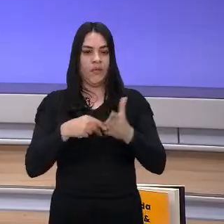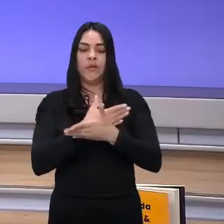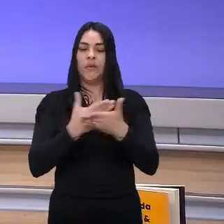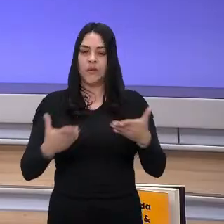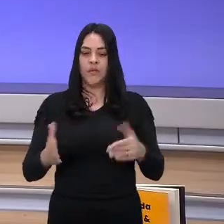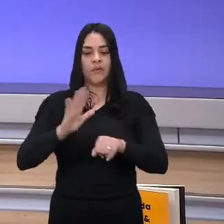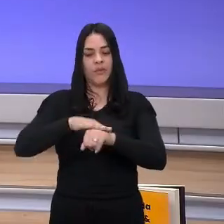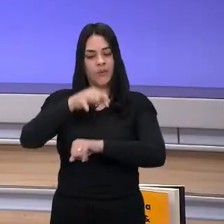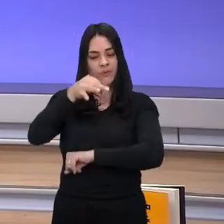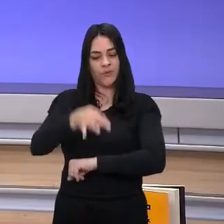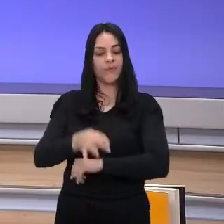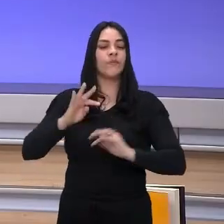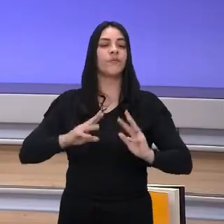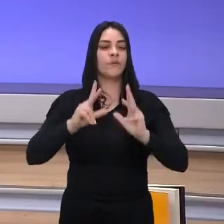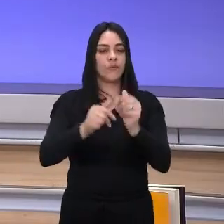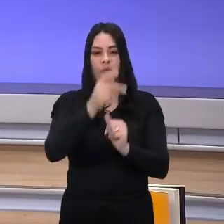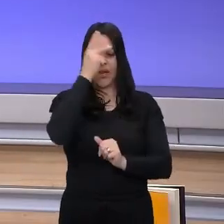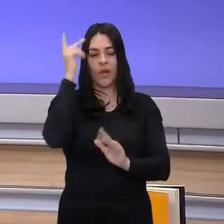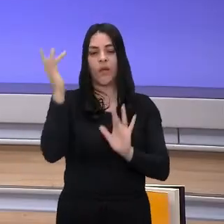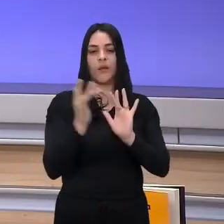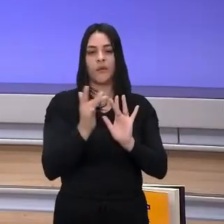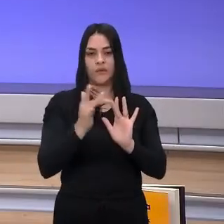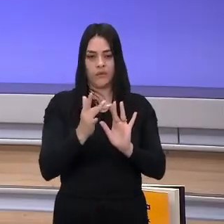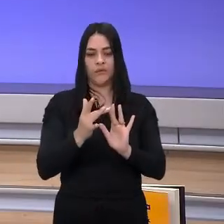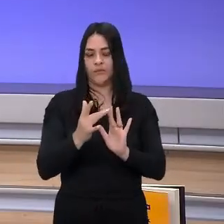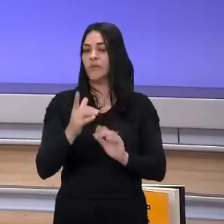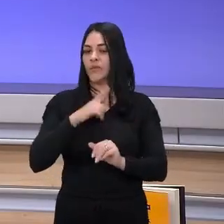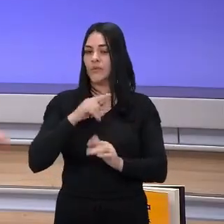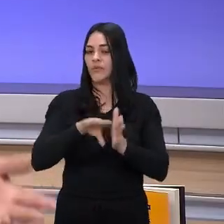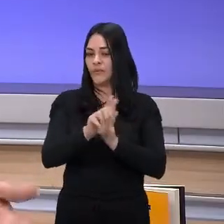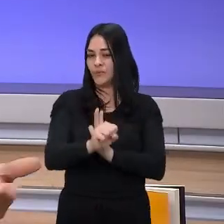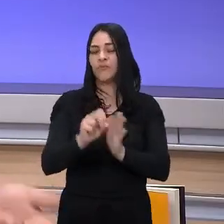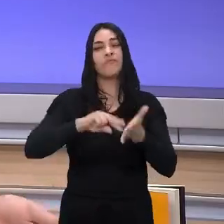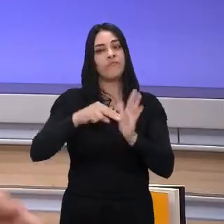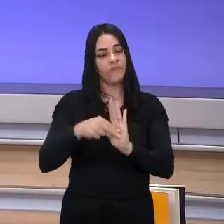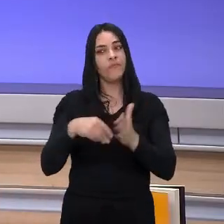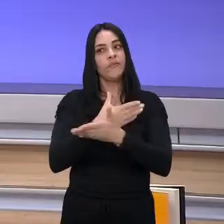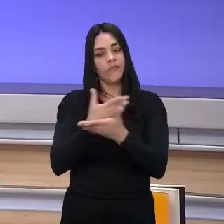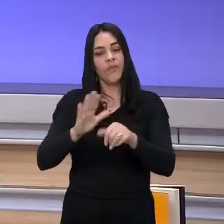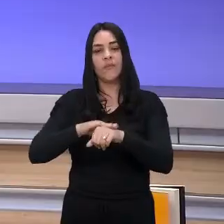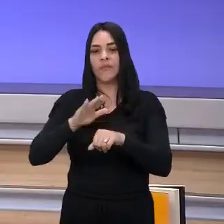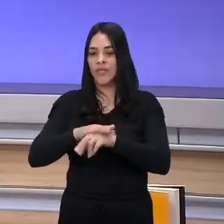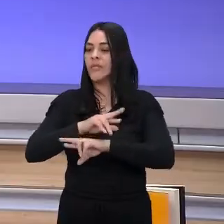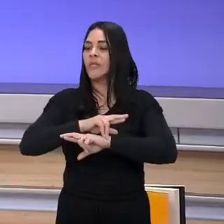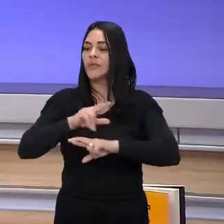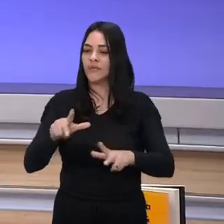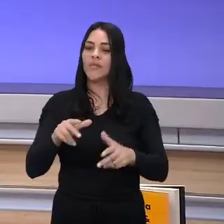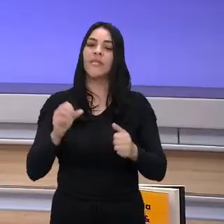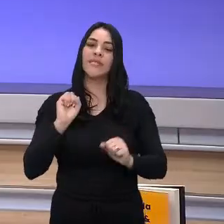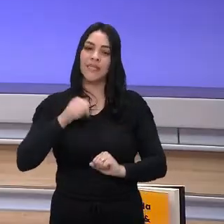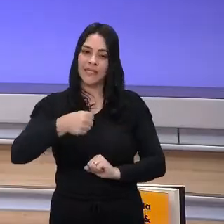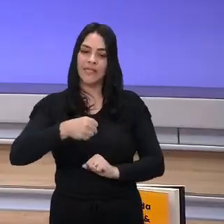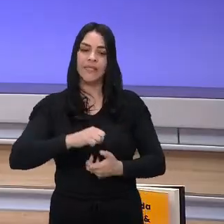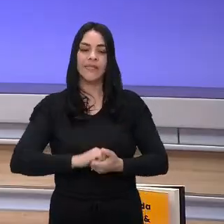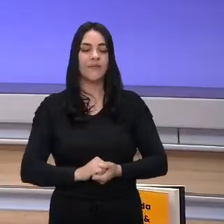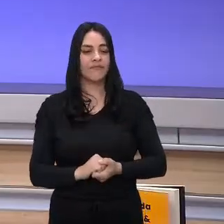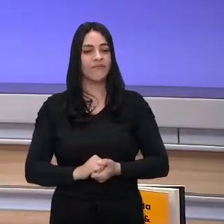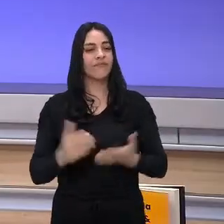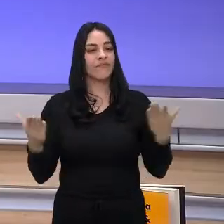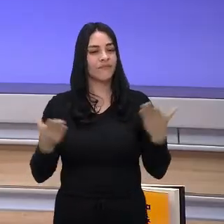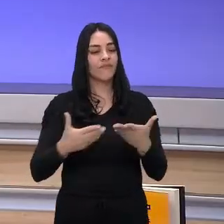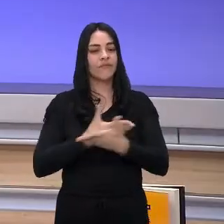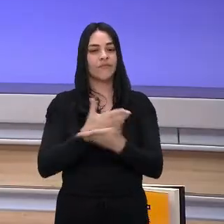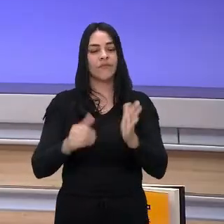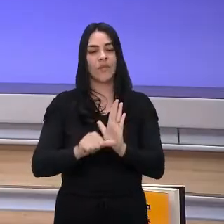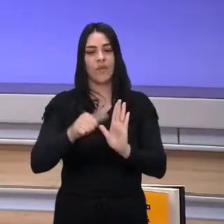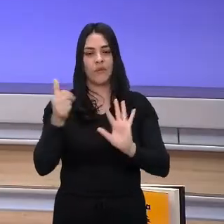certo. Se as pessoas entram em contato para levar o conceito, então quer dizer que nós estamos fazendo diferença de alguma forma. Então, hoje, nós somos